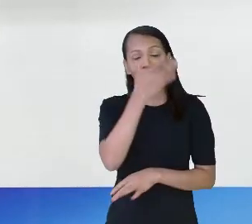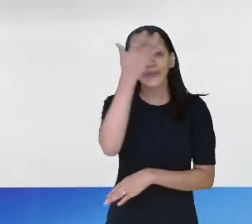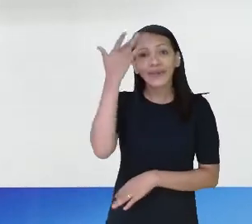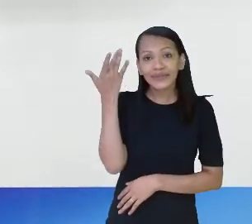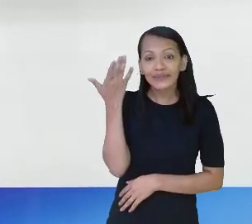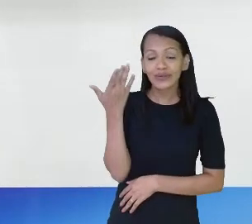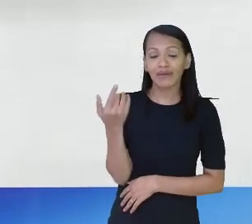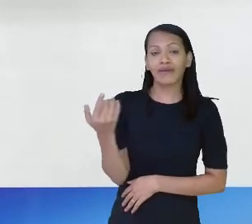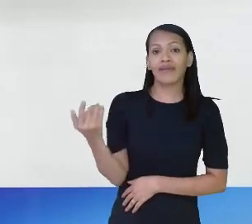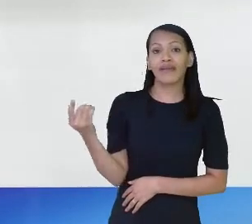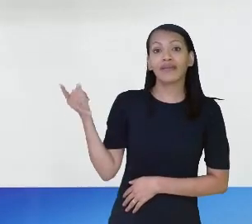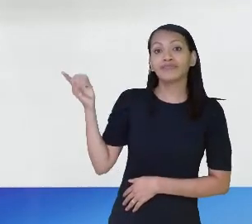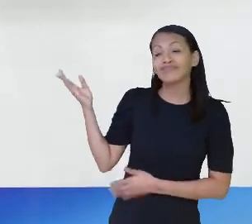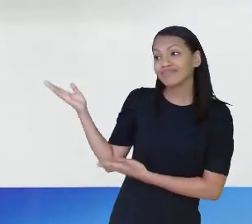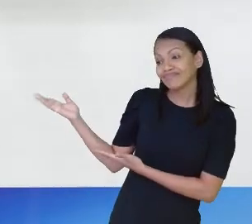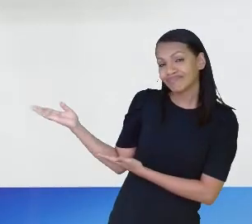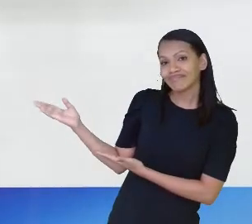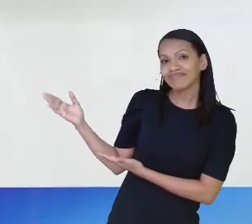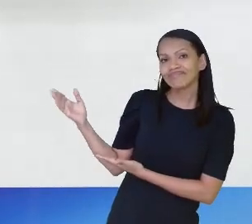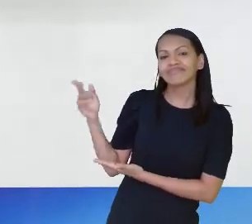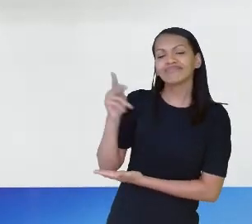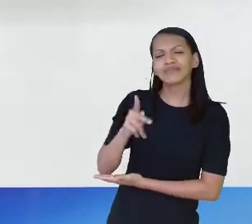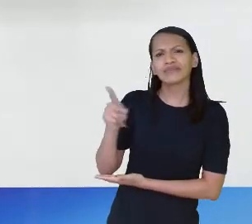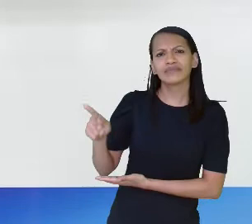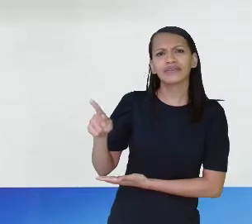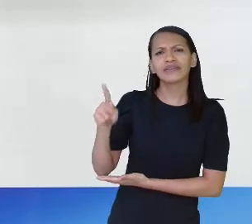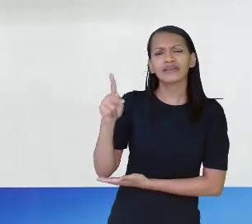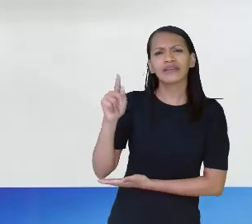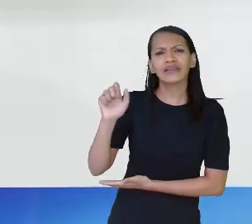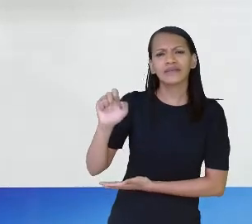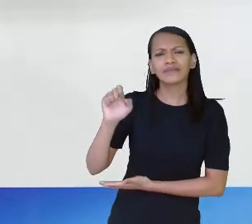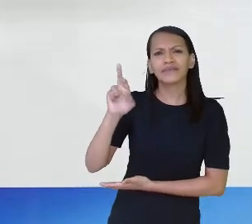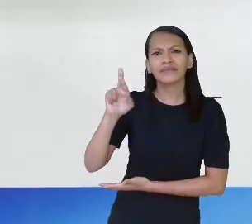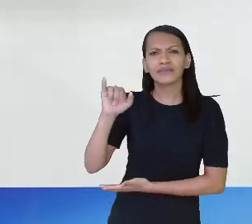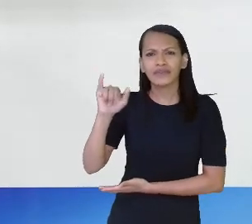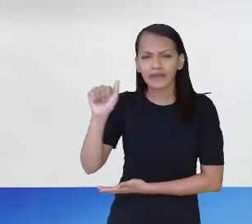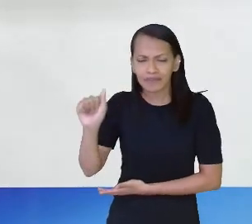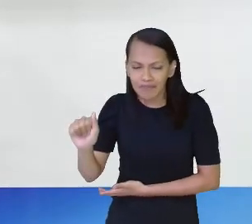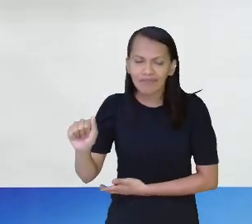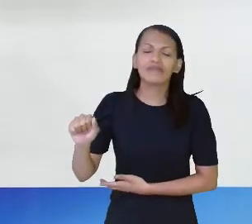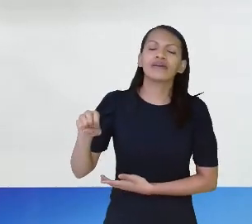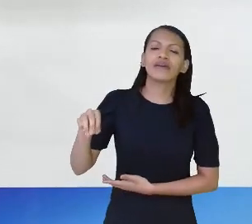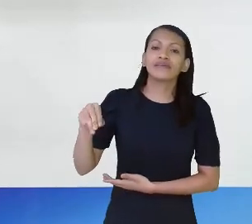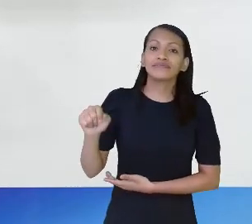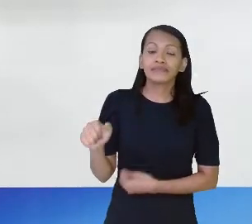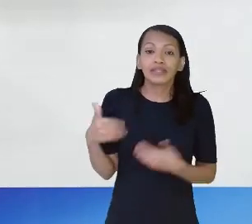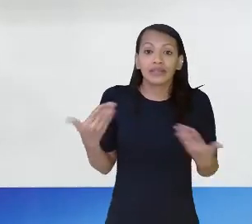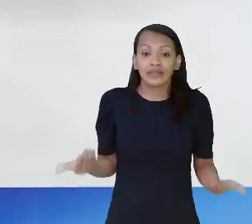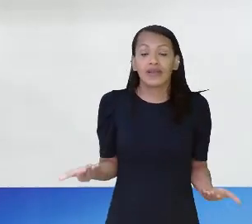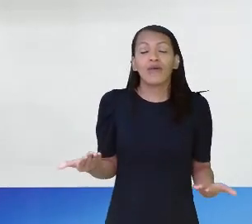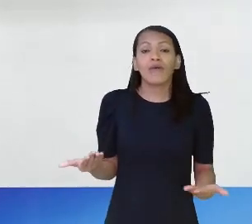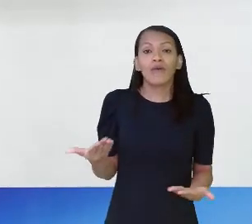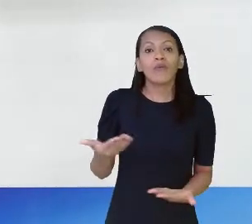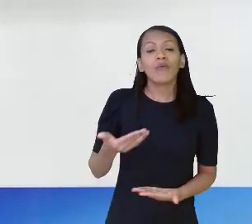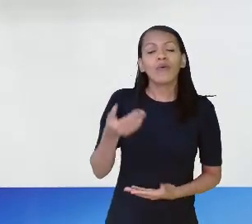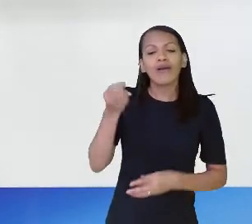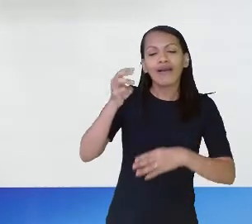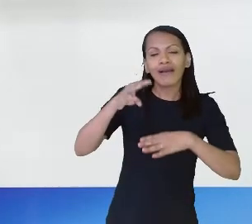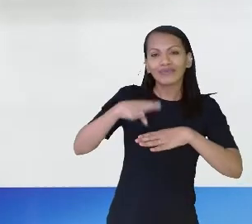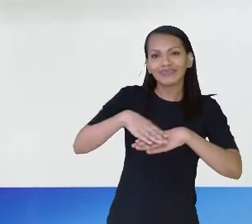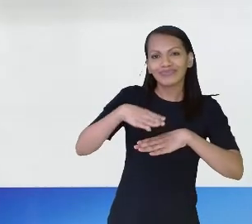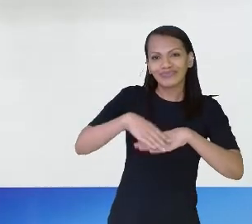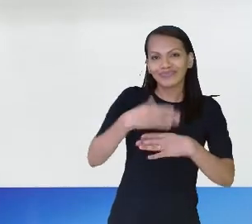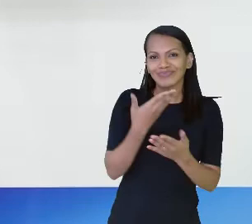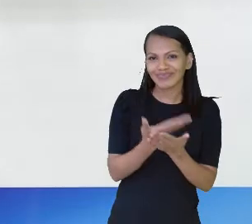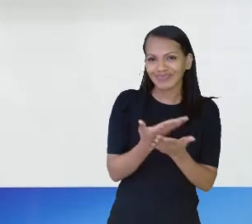pessoal, eu sou a professora Kedma Santos e estou aqui para mais uma aula de matemática. Isso